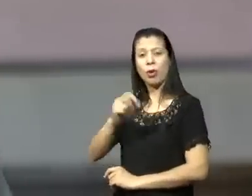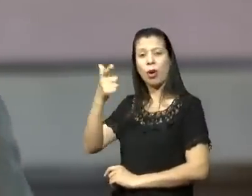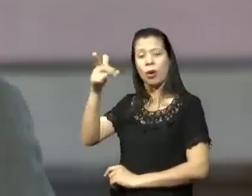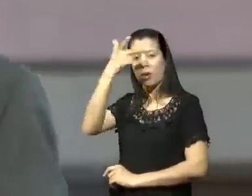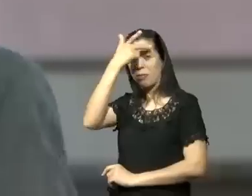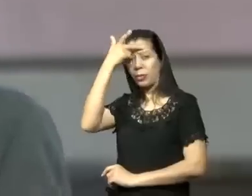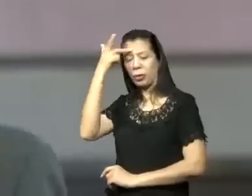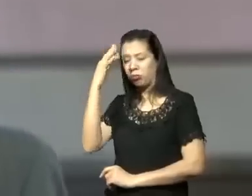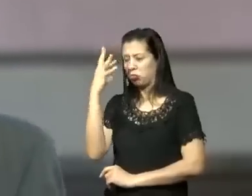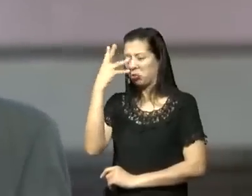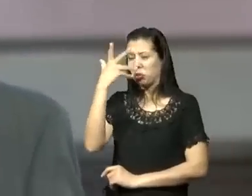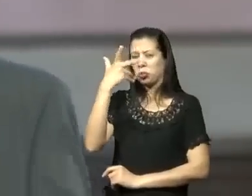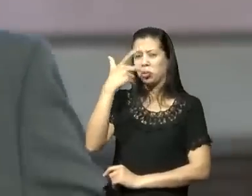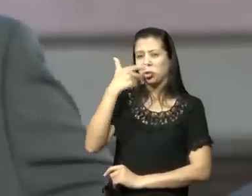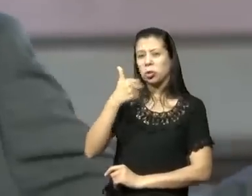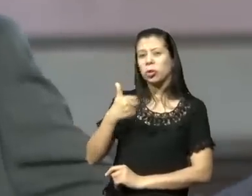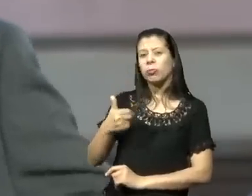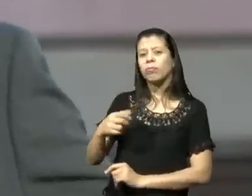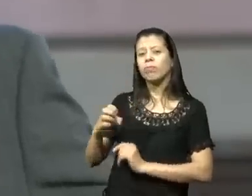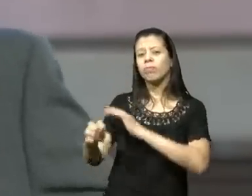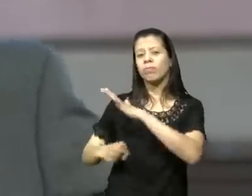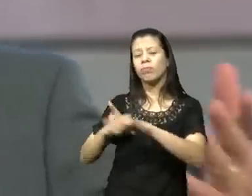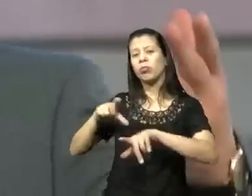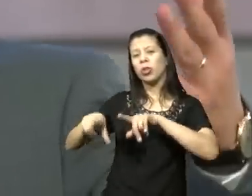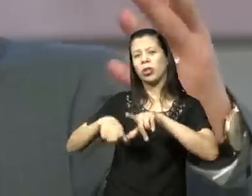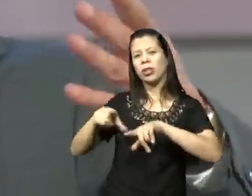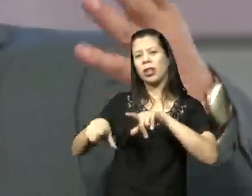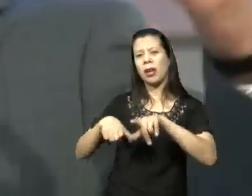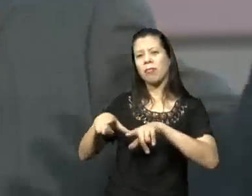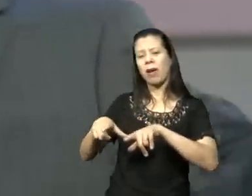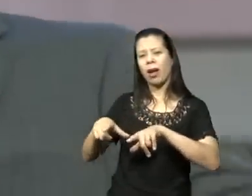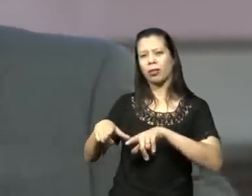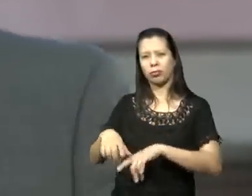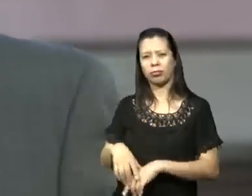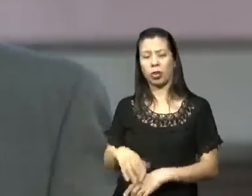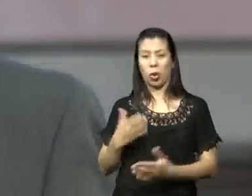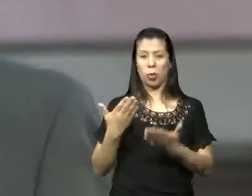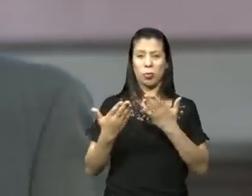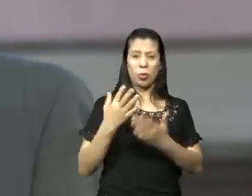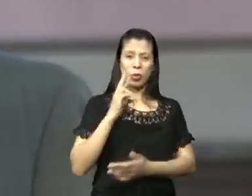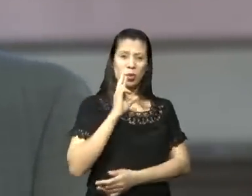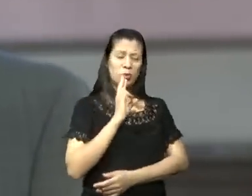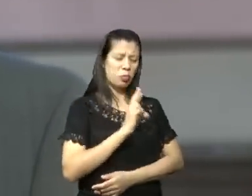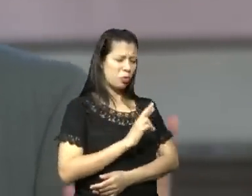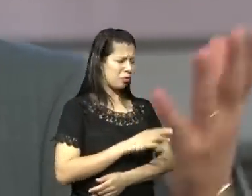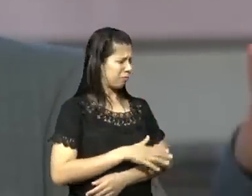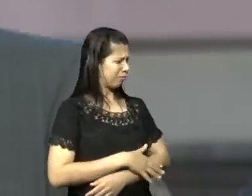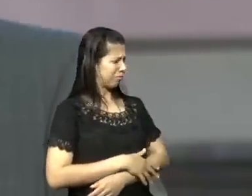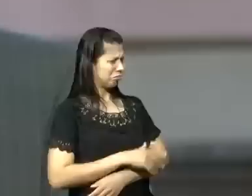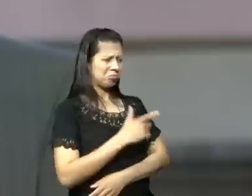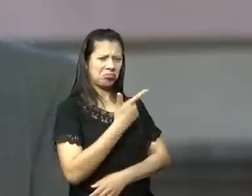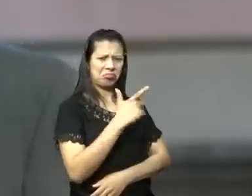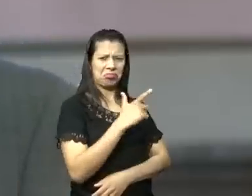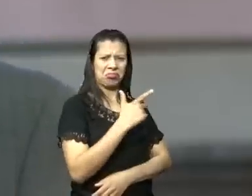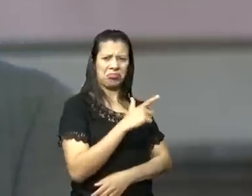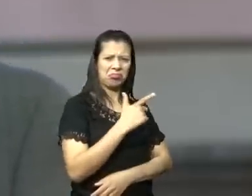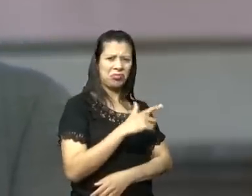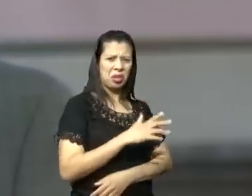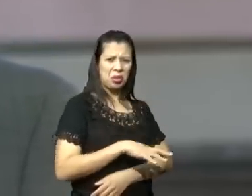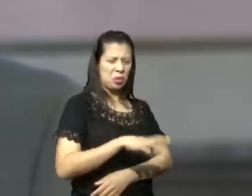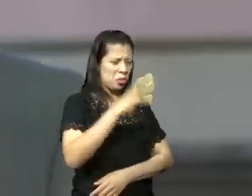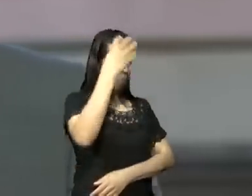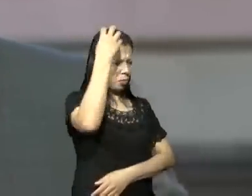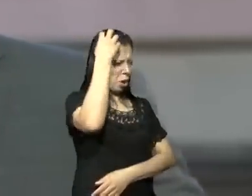é mas eu sinto culpa culpa culpa ser uma culpa em legítima não existe culpa legítima